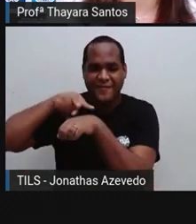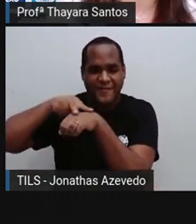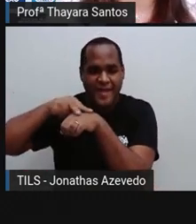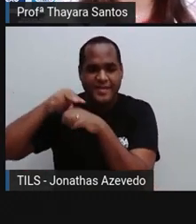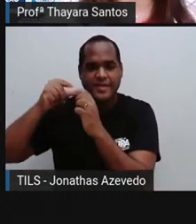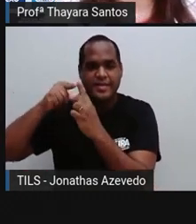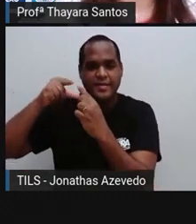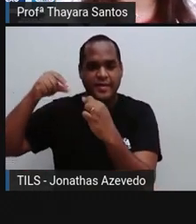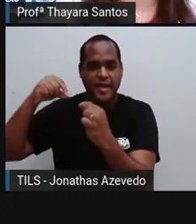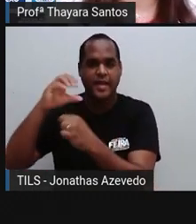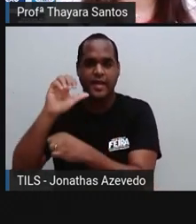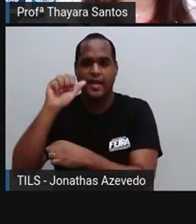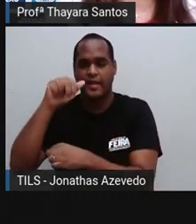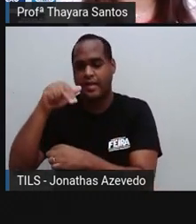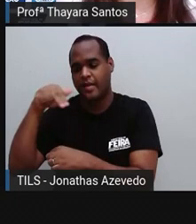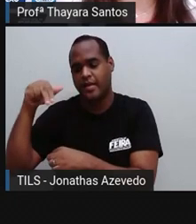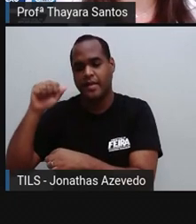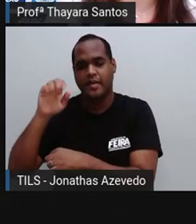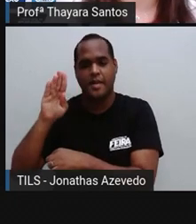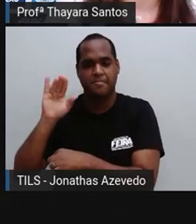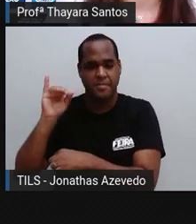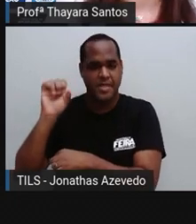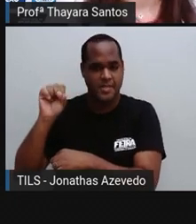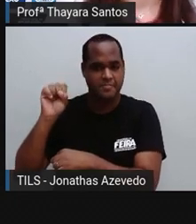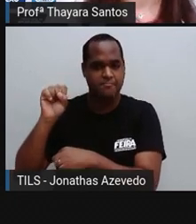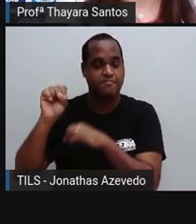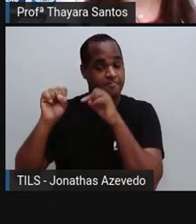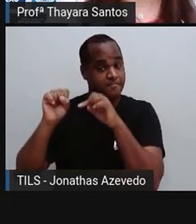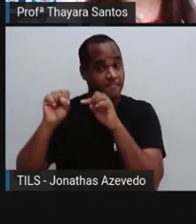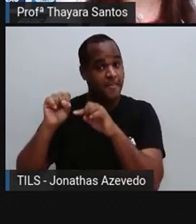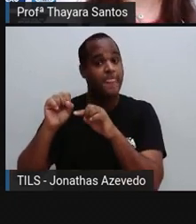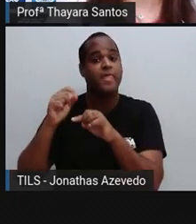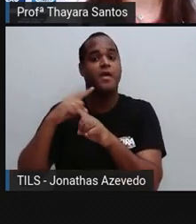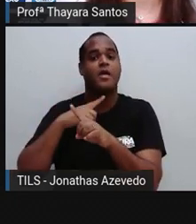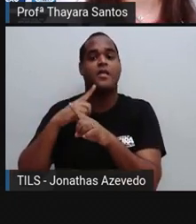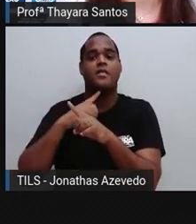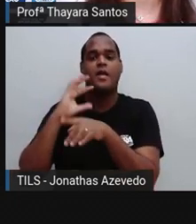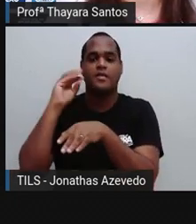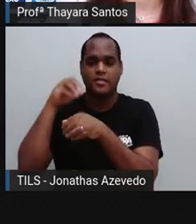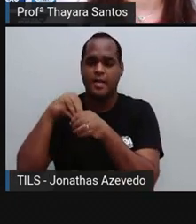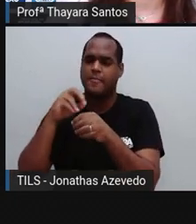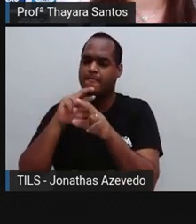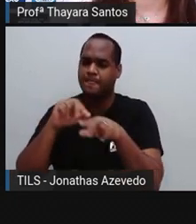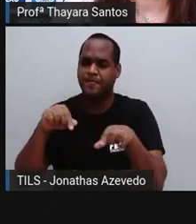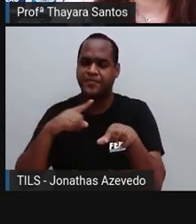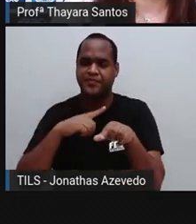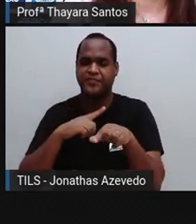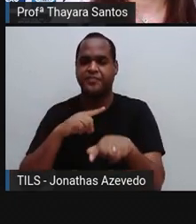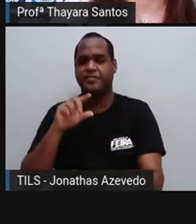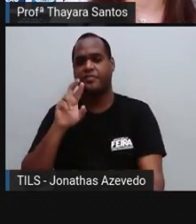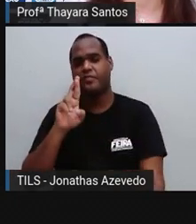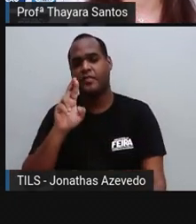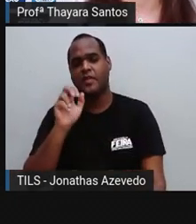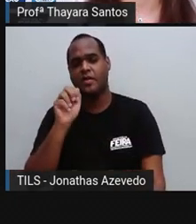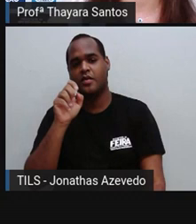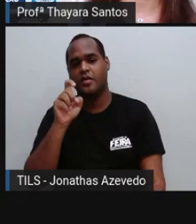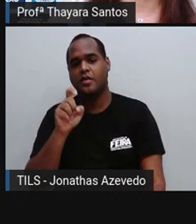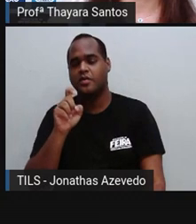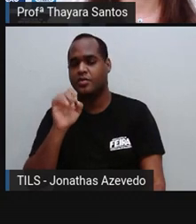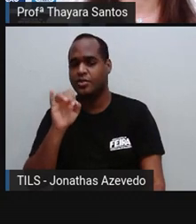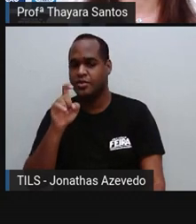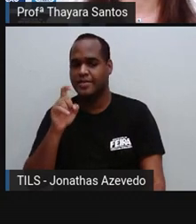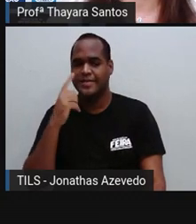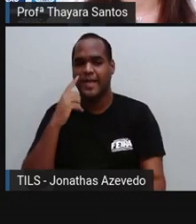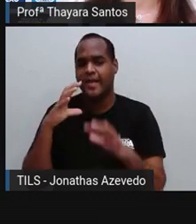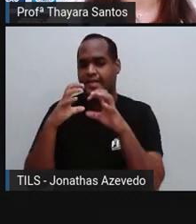que é chamada de cannabis, é a cannabis sativa. A resina dessa cannabis, ou então o haxixe, é a secreção